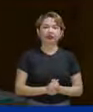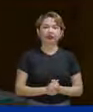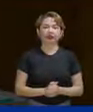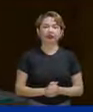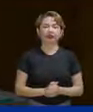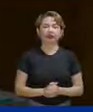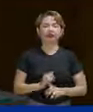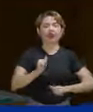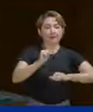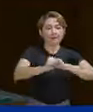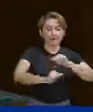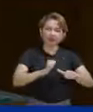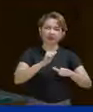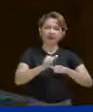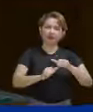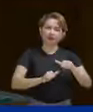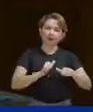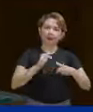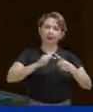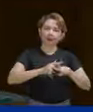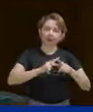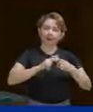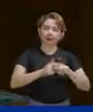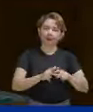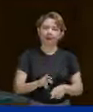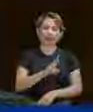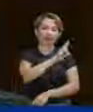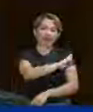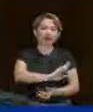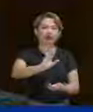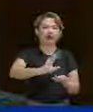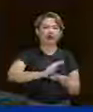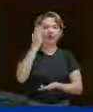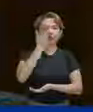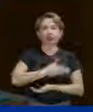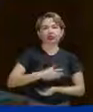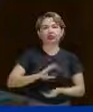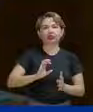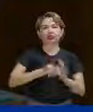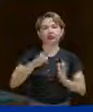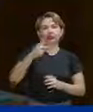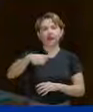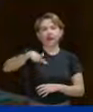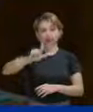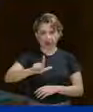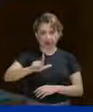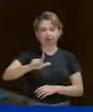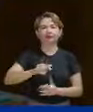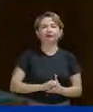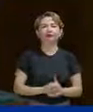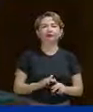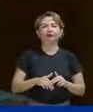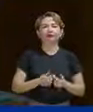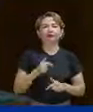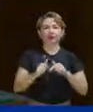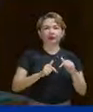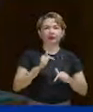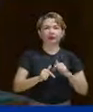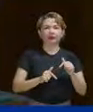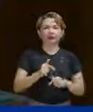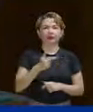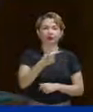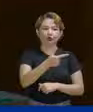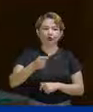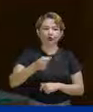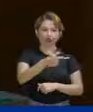atribuição de efeitos modificativos para desaprovar as contas do Partido Liberal, PL, referente ao exercício financeiro